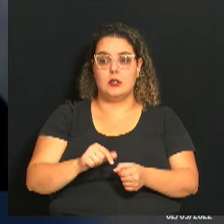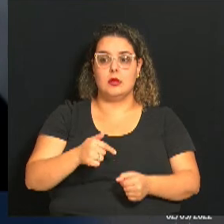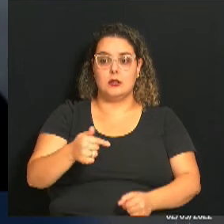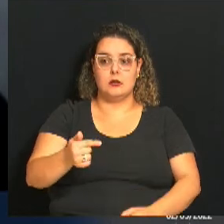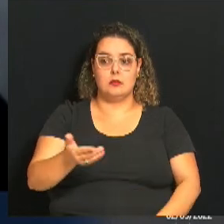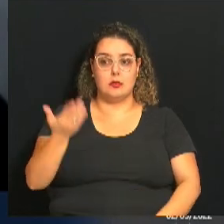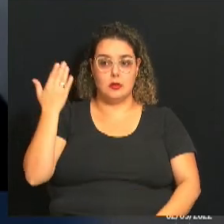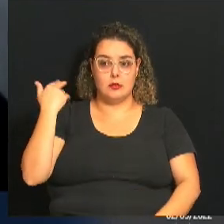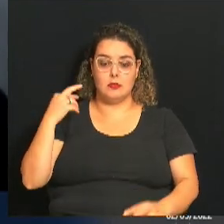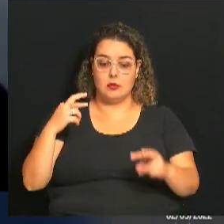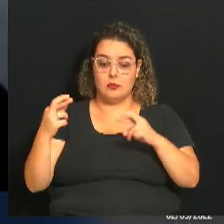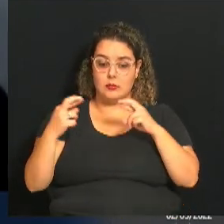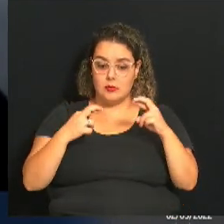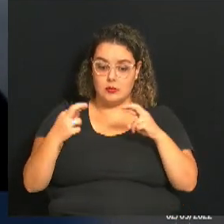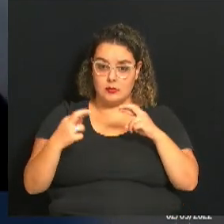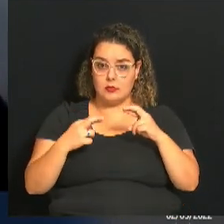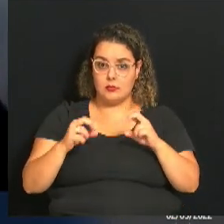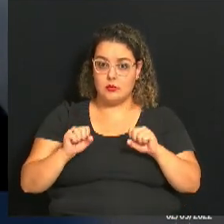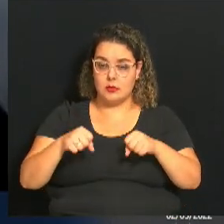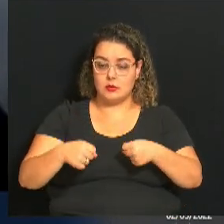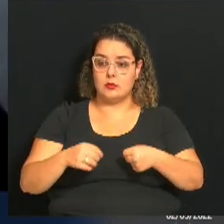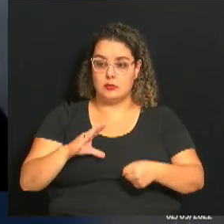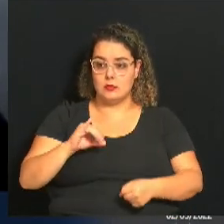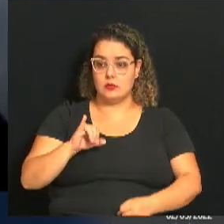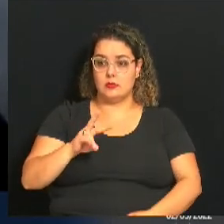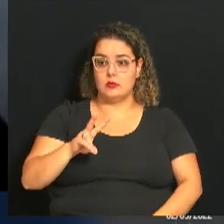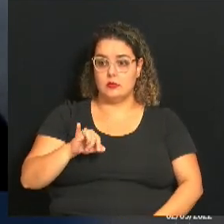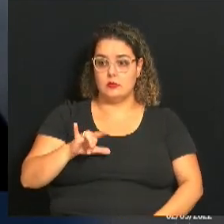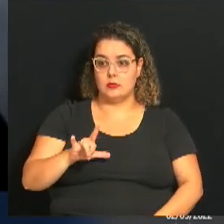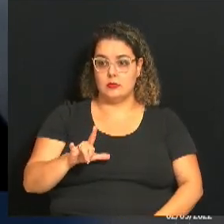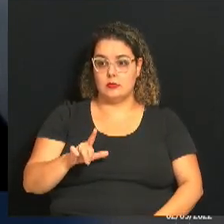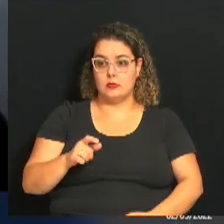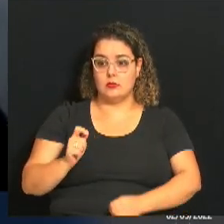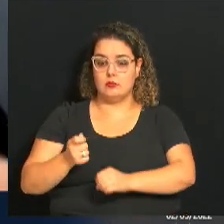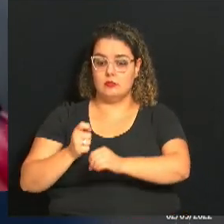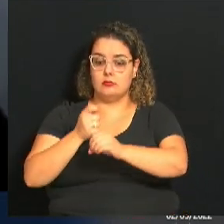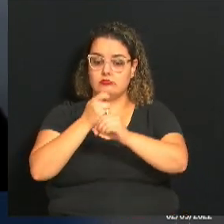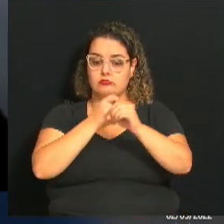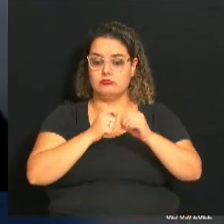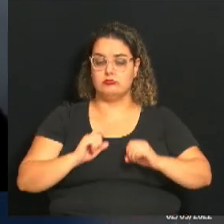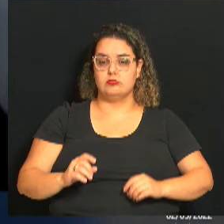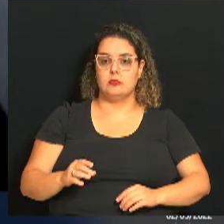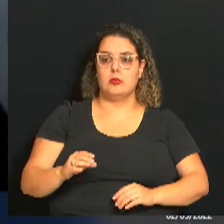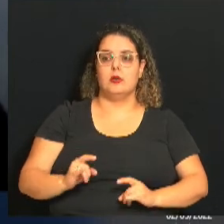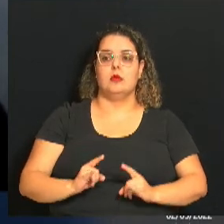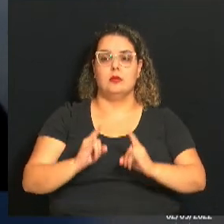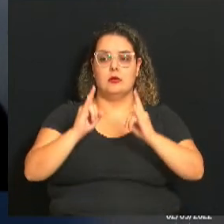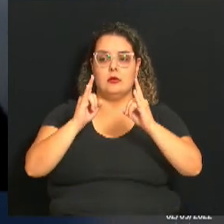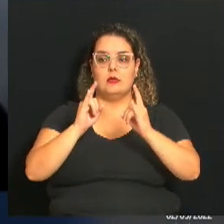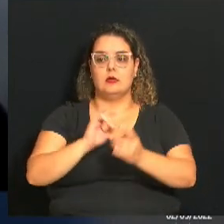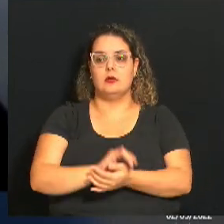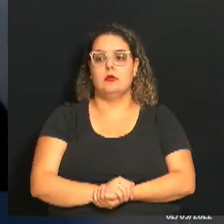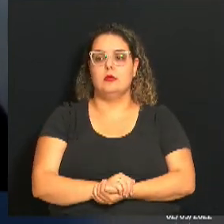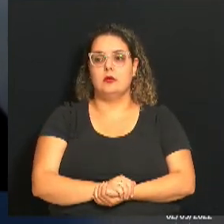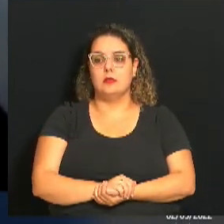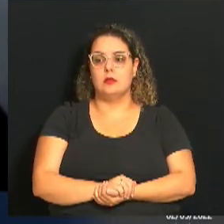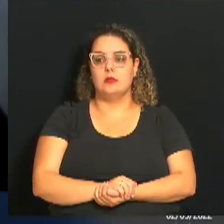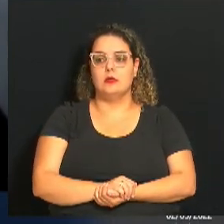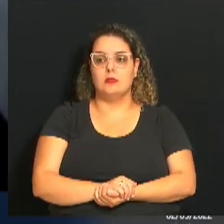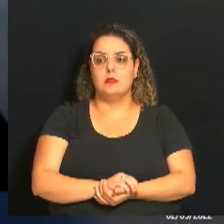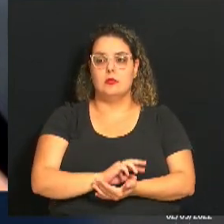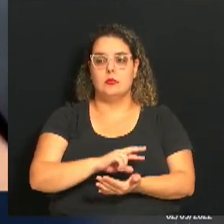vistoria lá com a Defesa Civil, para avaliar a estrutura do prédio. Tem muitas vigas,